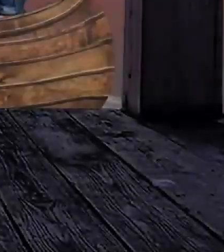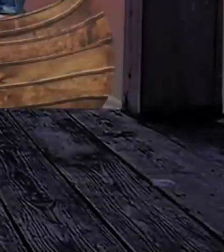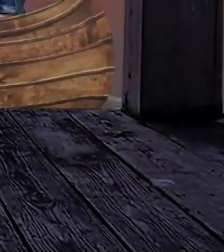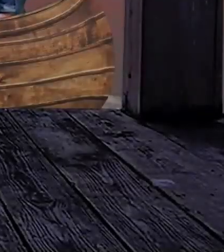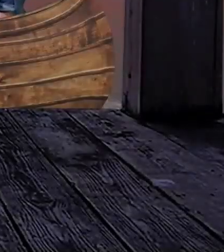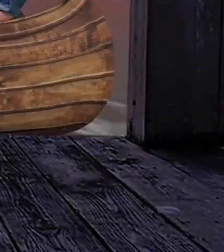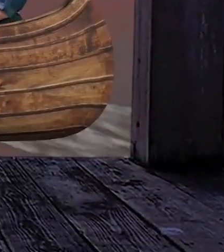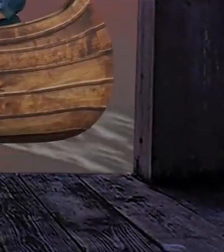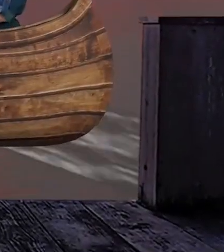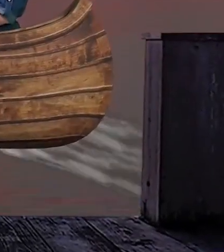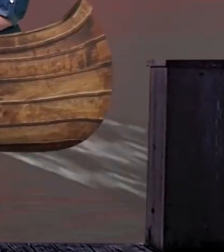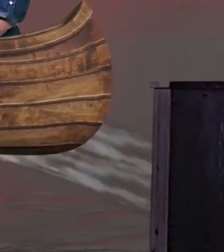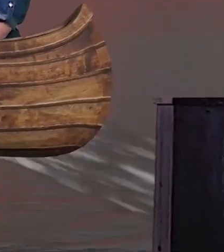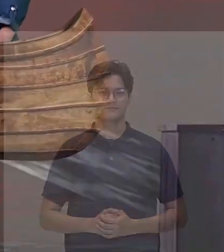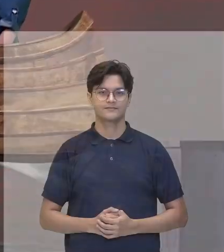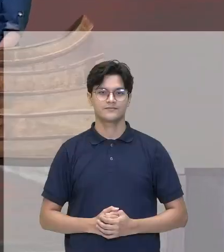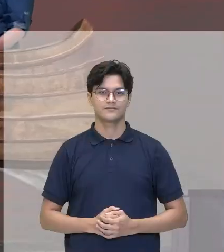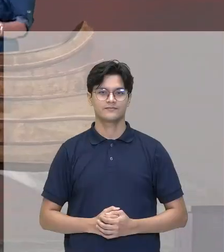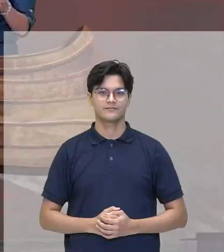Vamos!